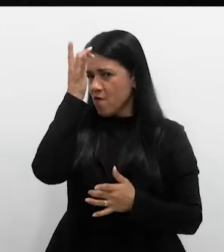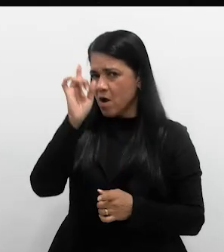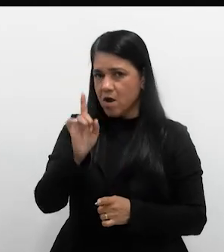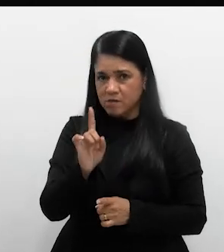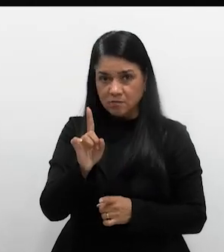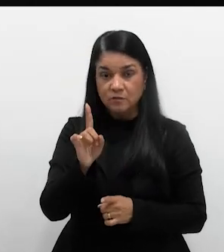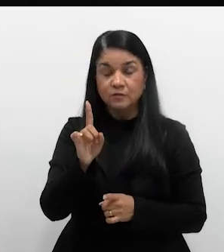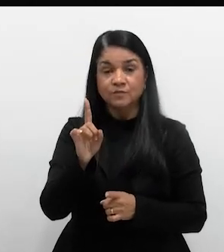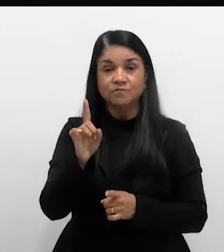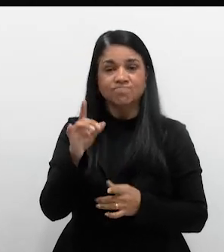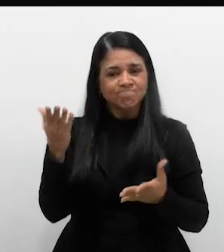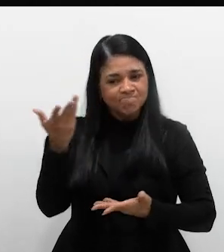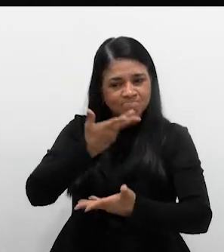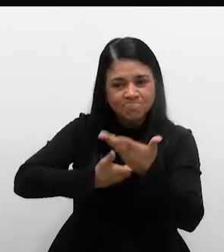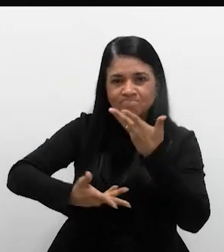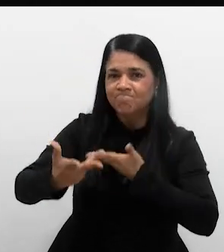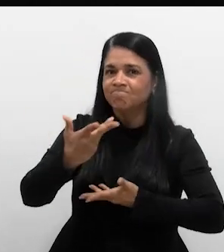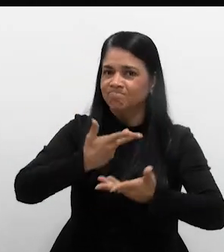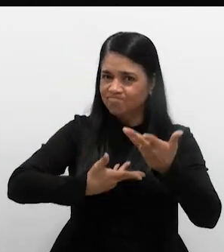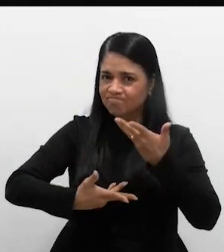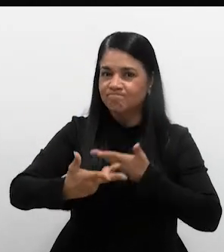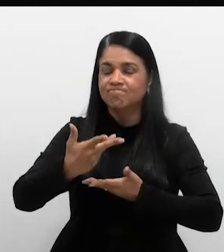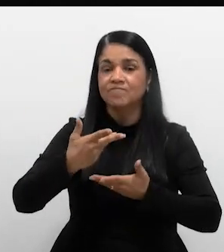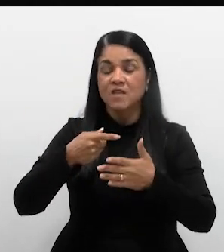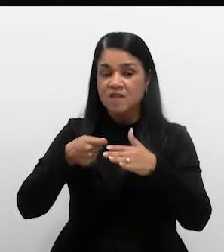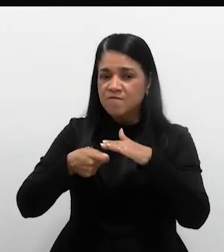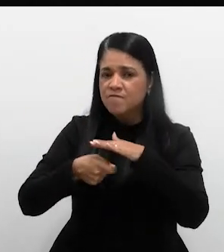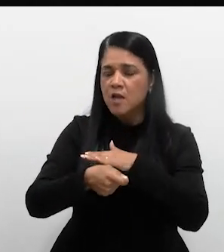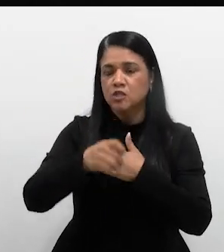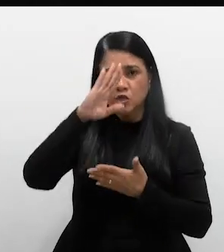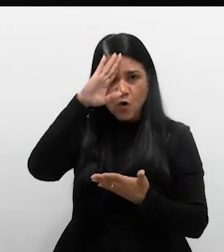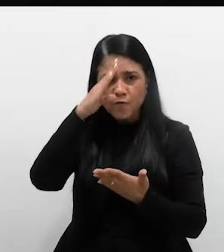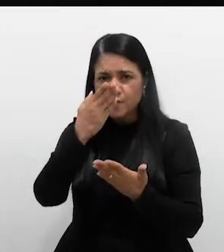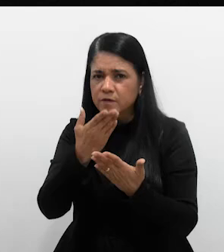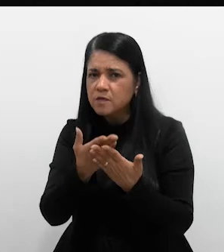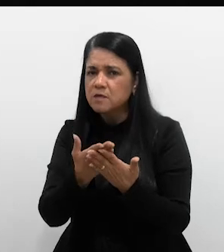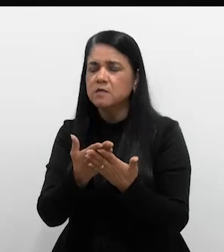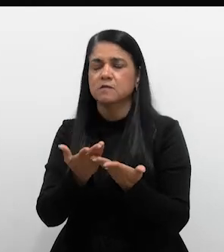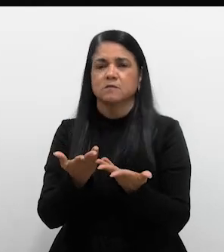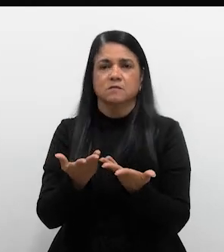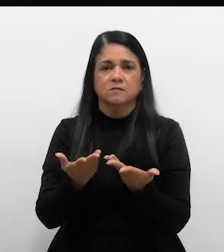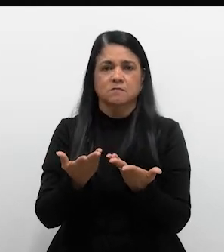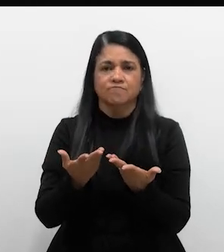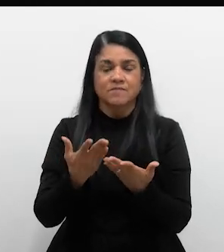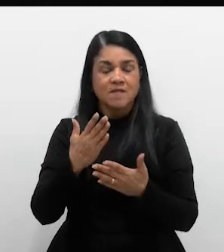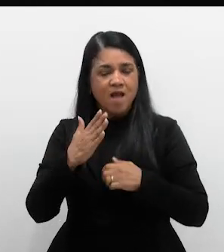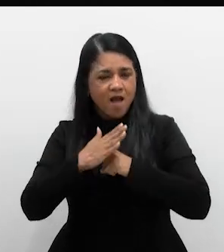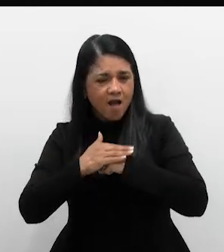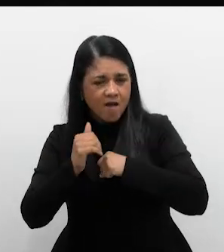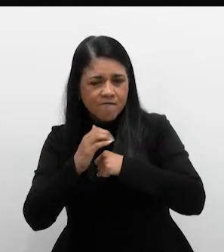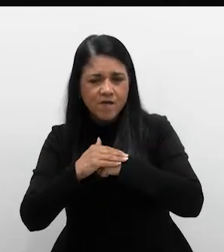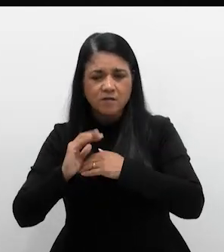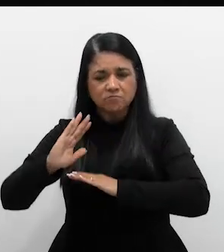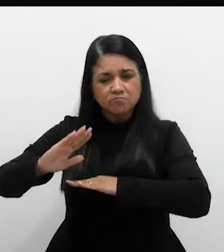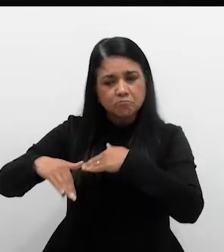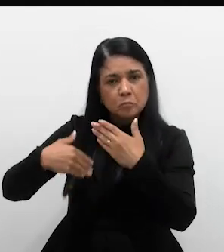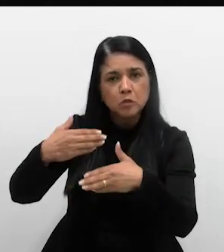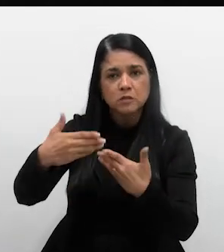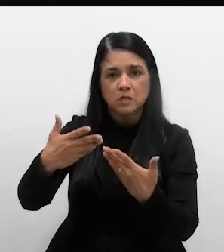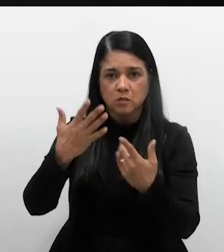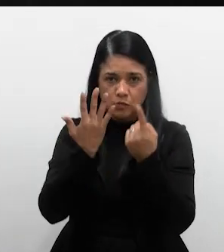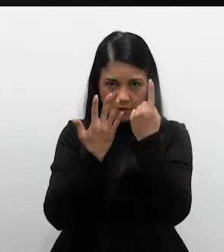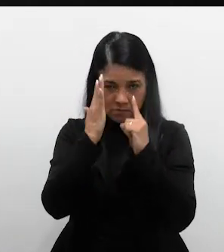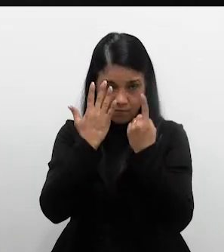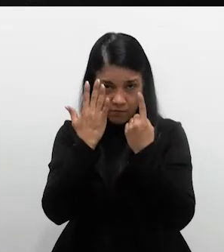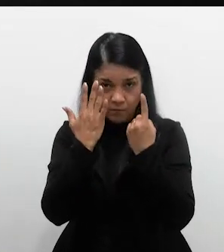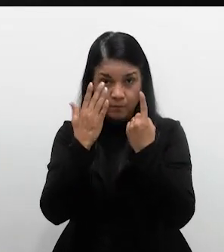não é fácil. Né? É uma sintonia que leva tempo, que você investe confiança, você investe afeto no processo de